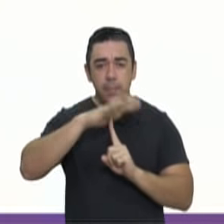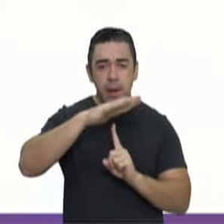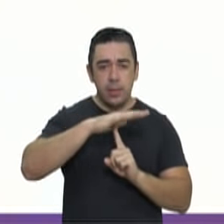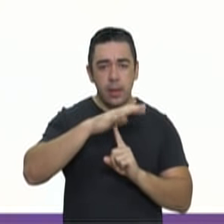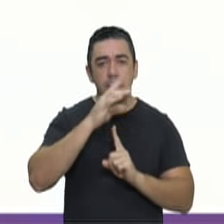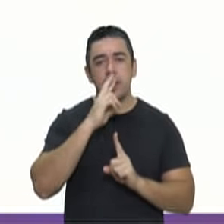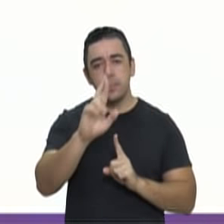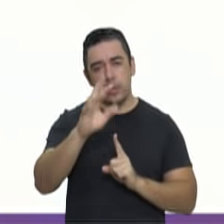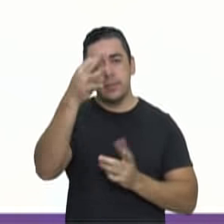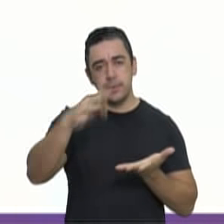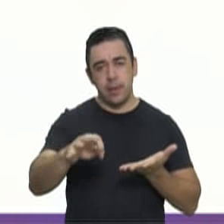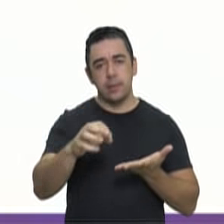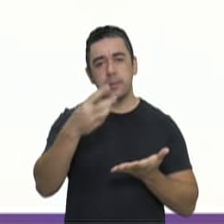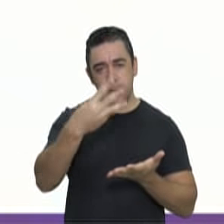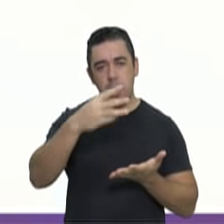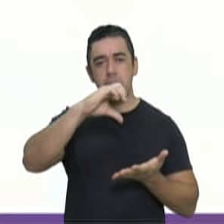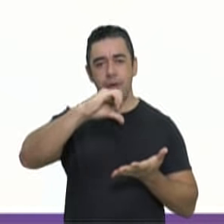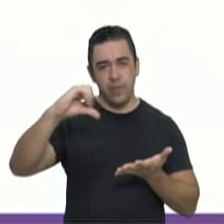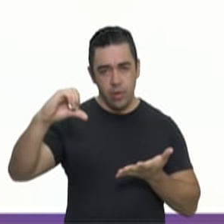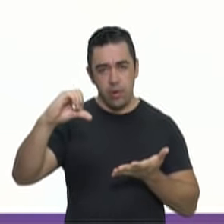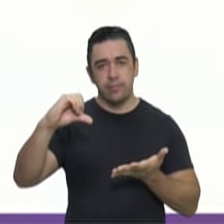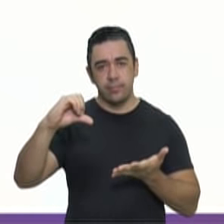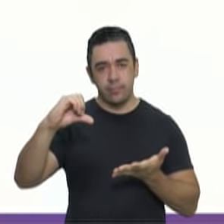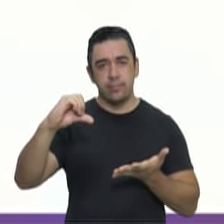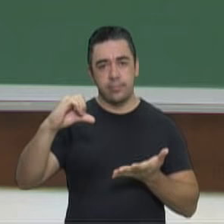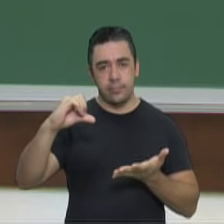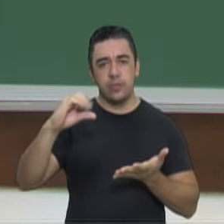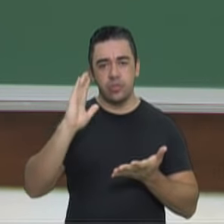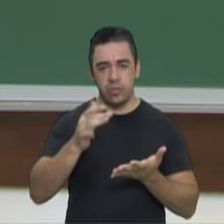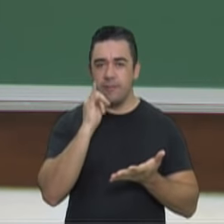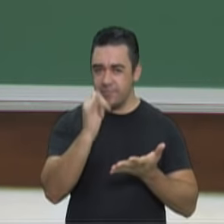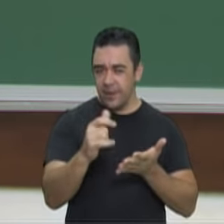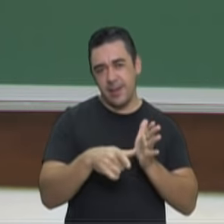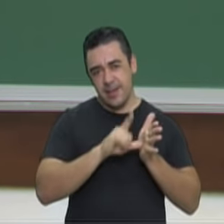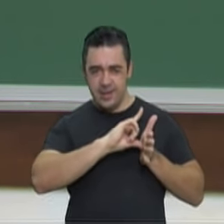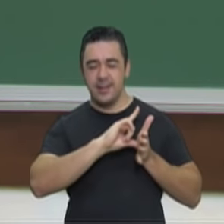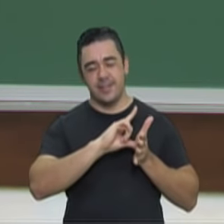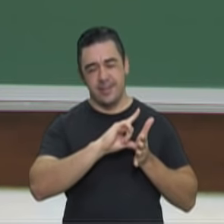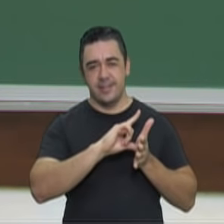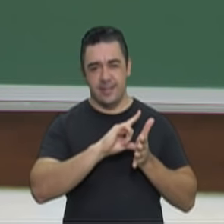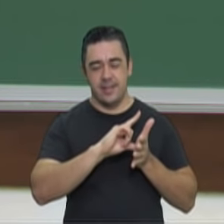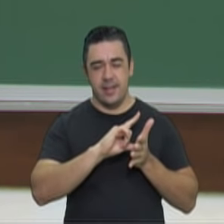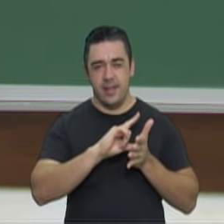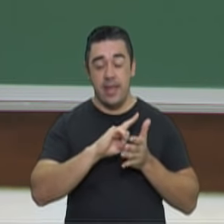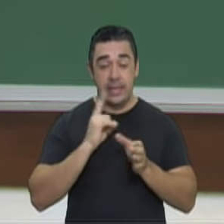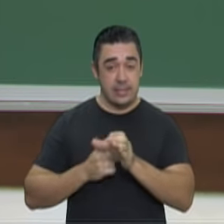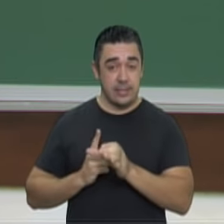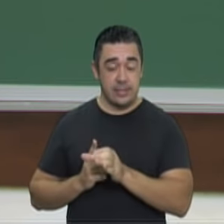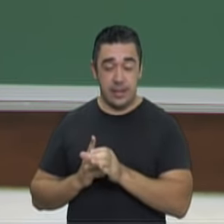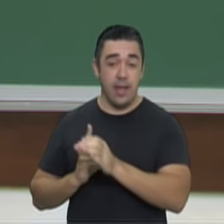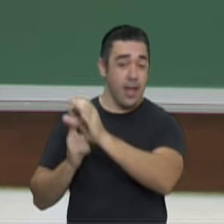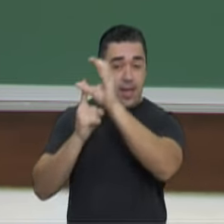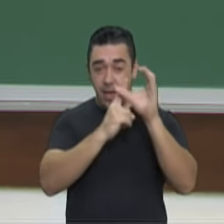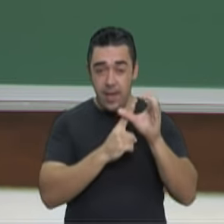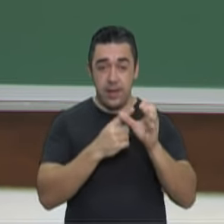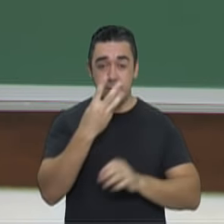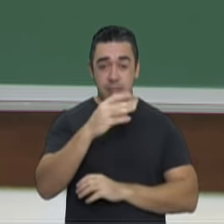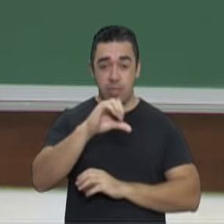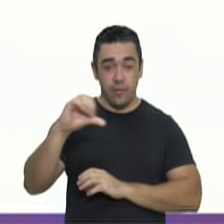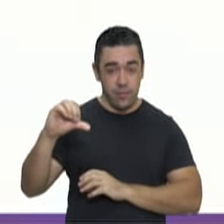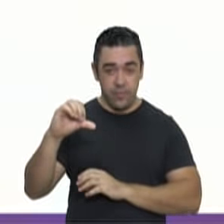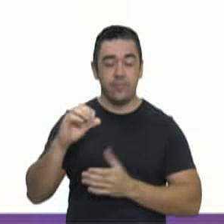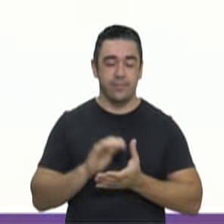A resposta certa é 399. Conforme já foi dito anteriormente, o estado do Paraná dispõe de 399